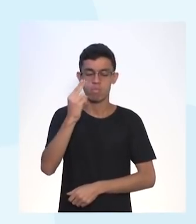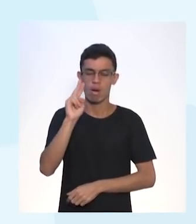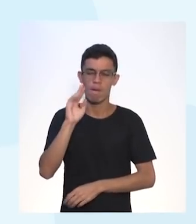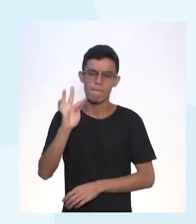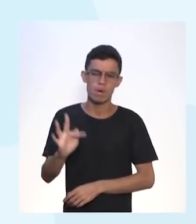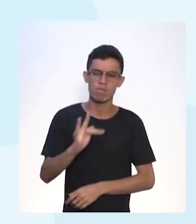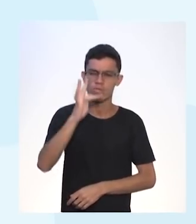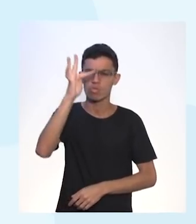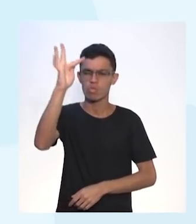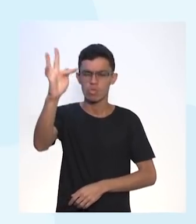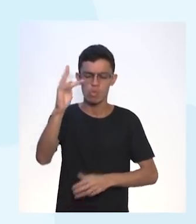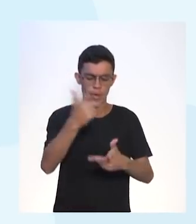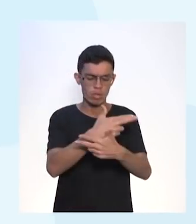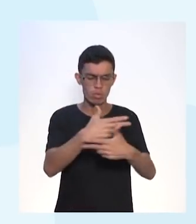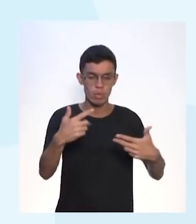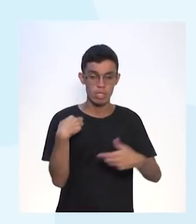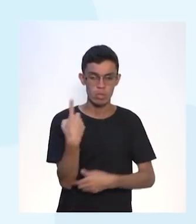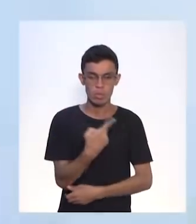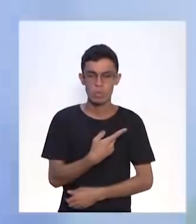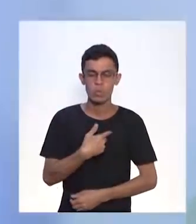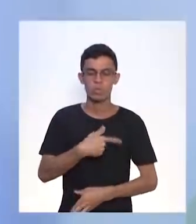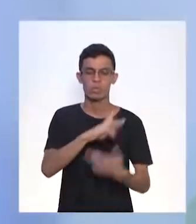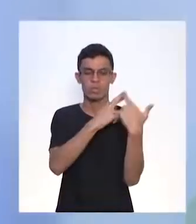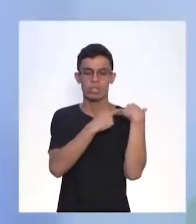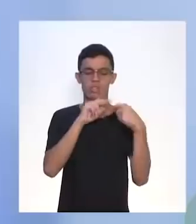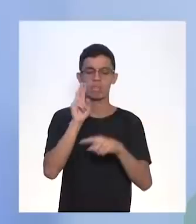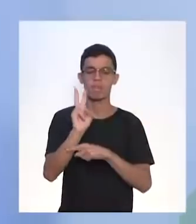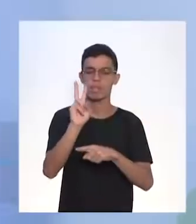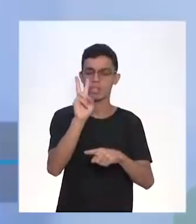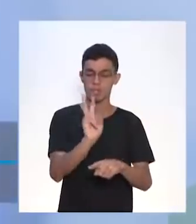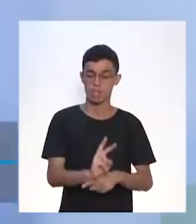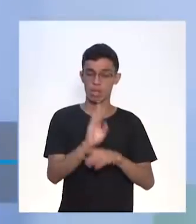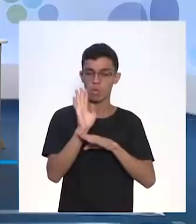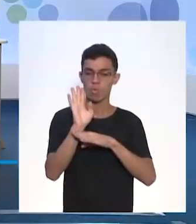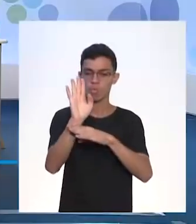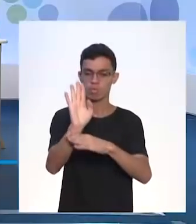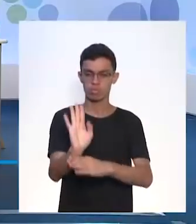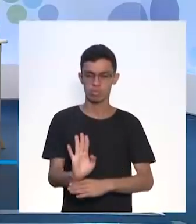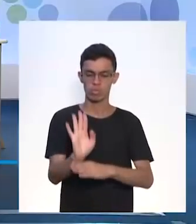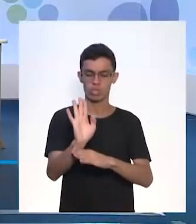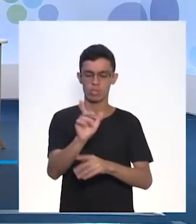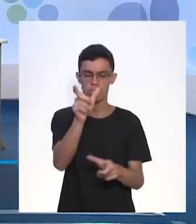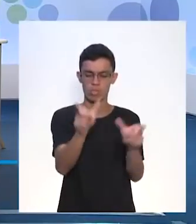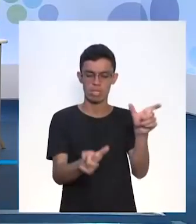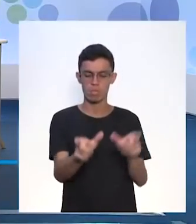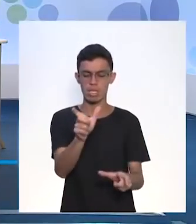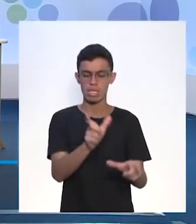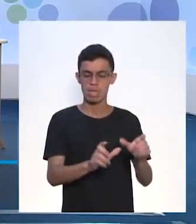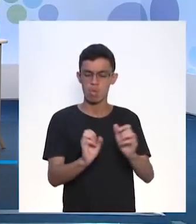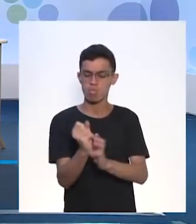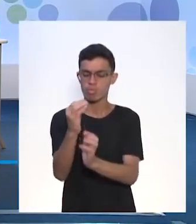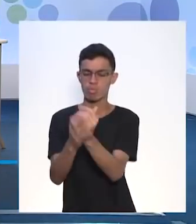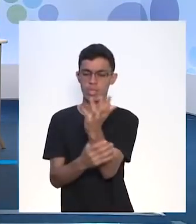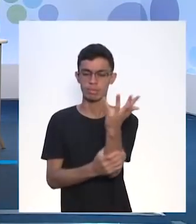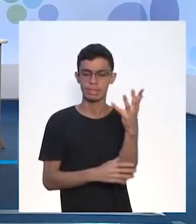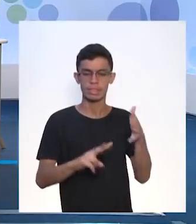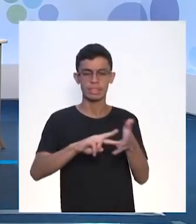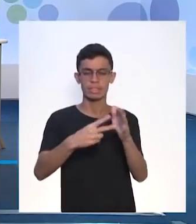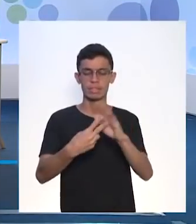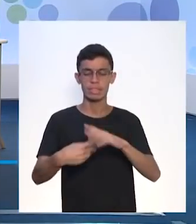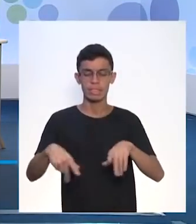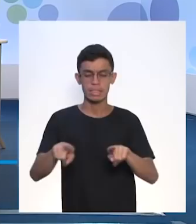futuro, ok? E alguns também colocaram que o ajudar, né, Elaine? Isso. O ajudar é uma doação, né?